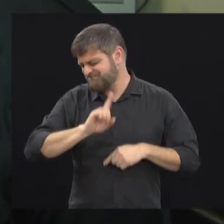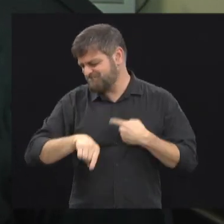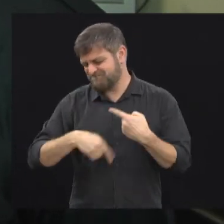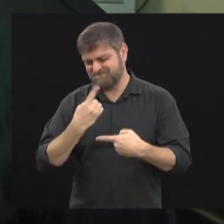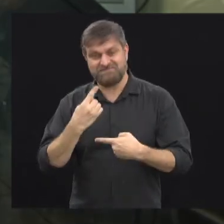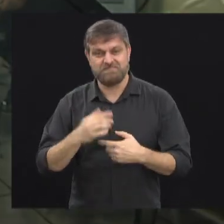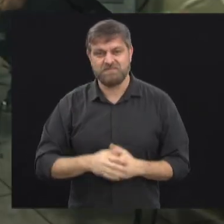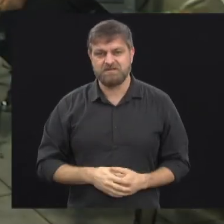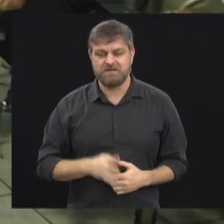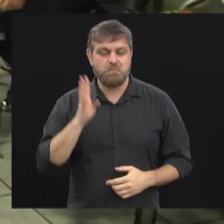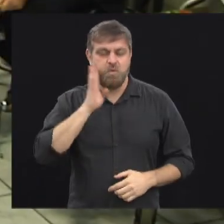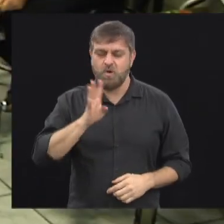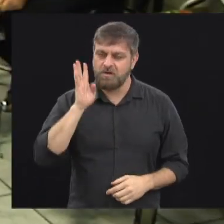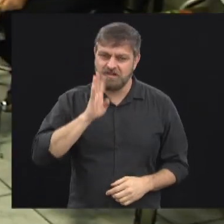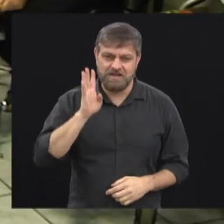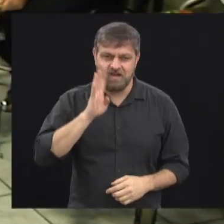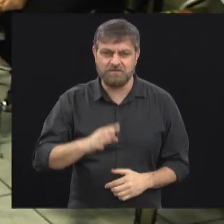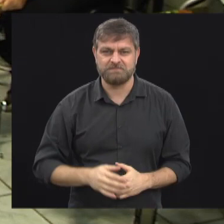é muito, muito legal.